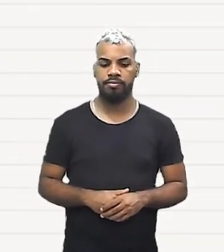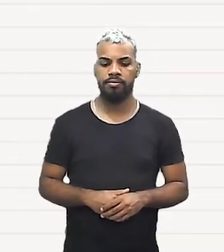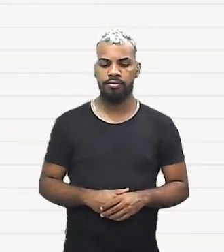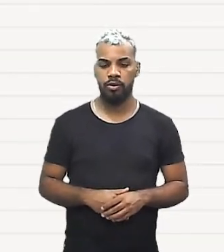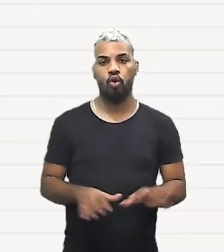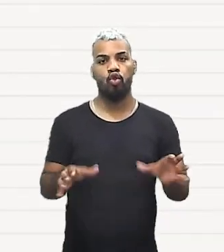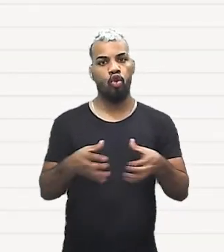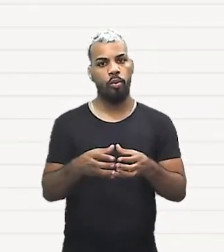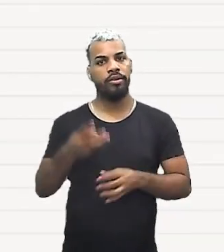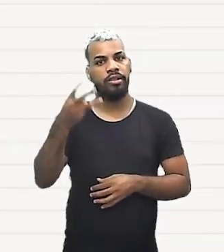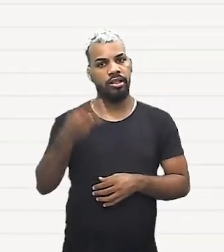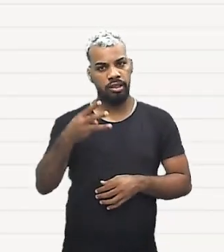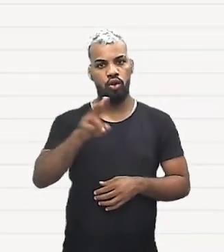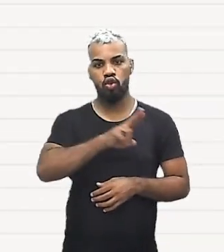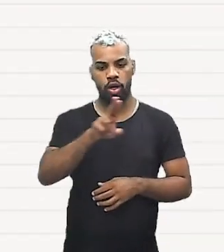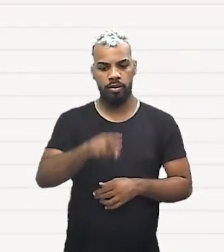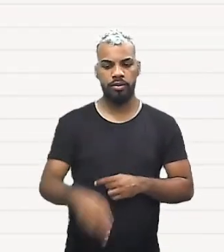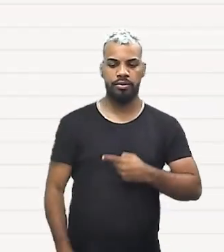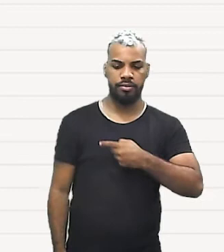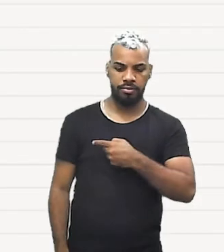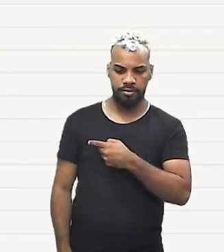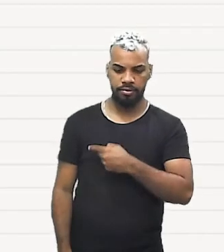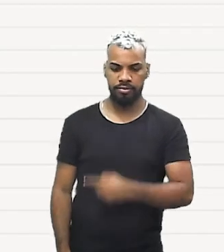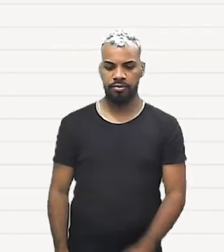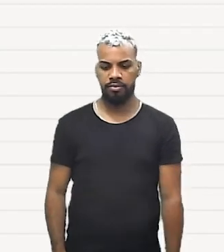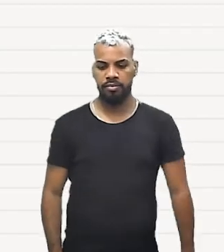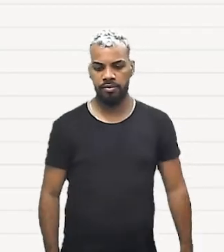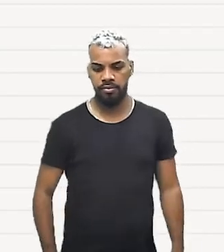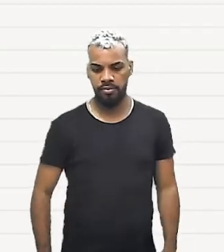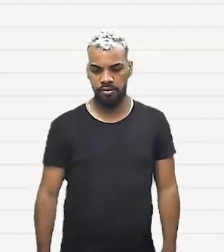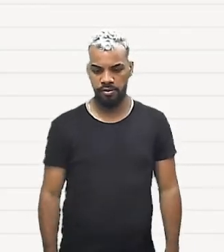é o que nós chamamos de Polly sacarídeos